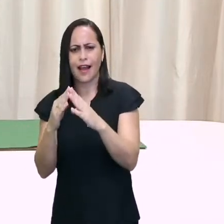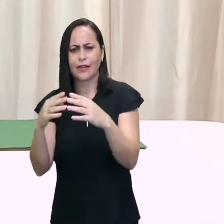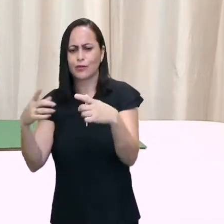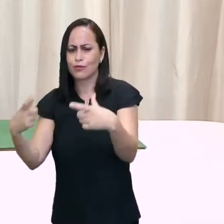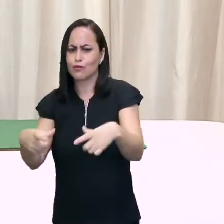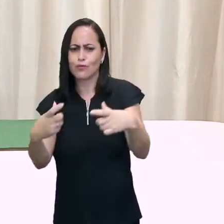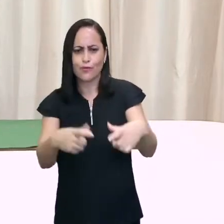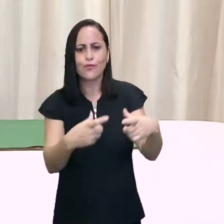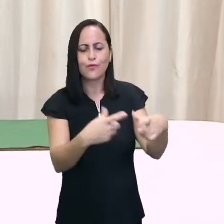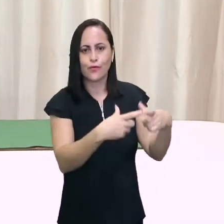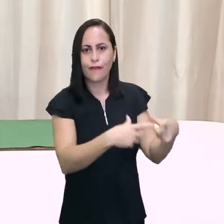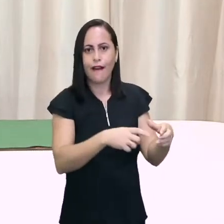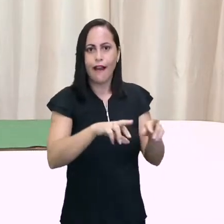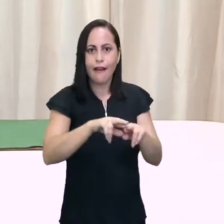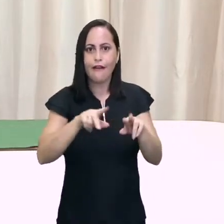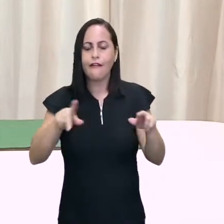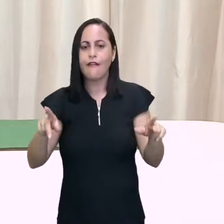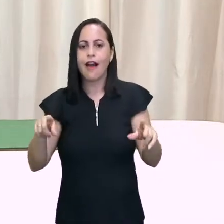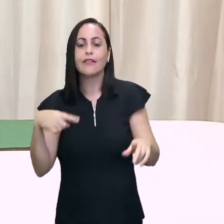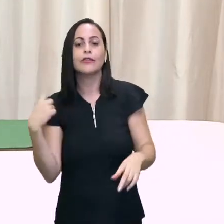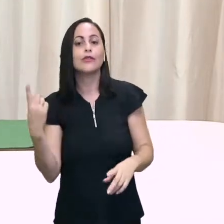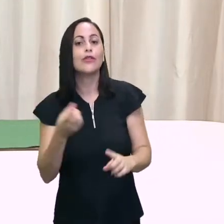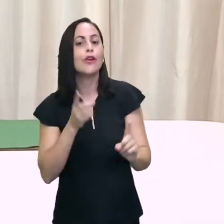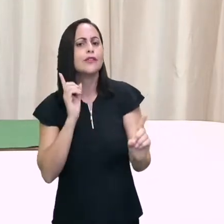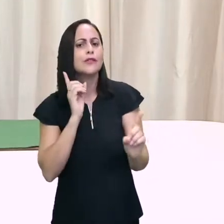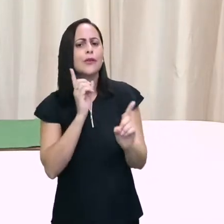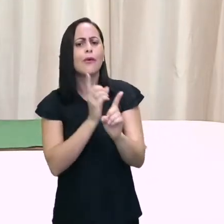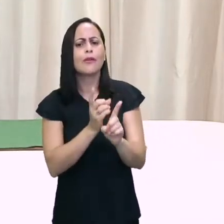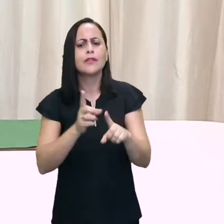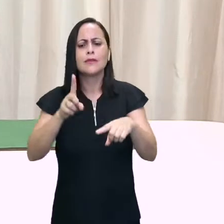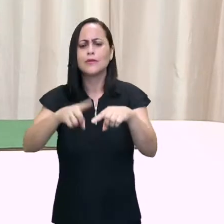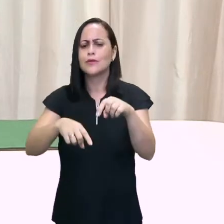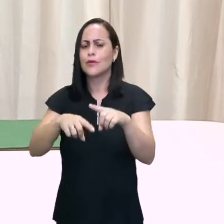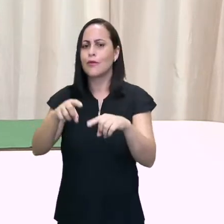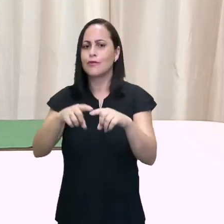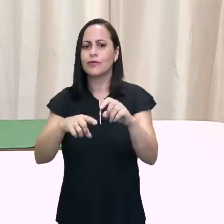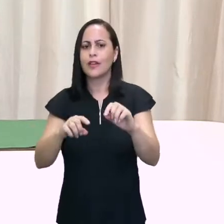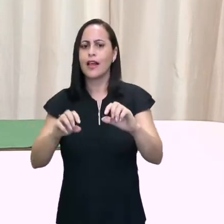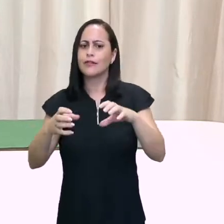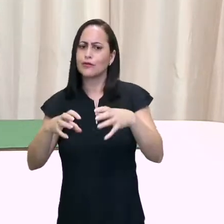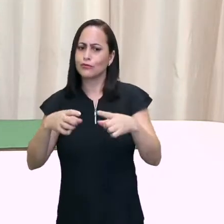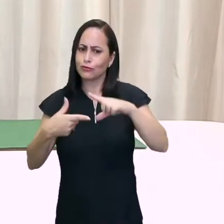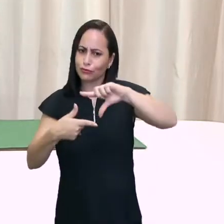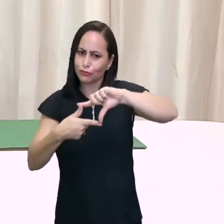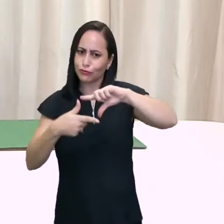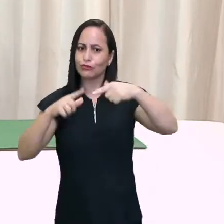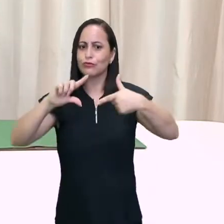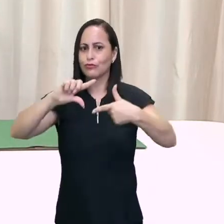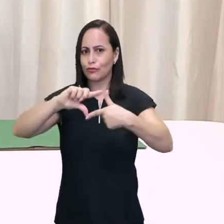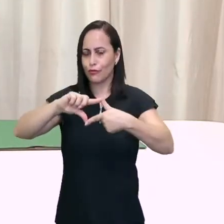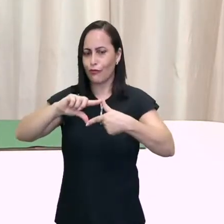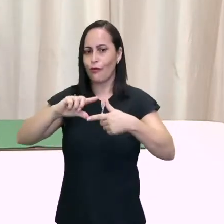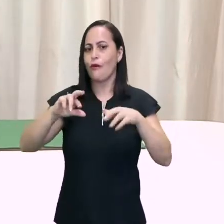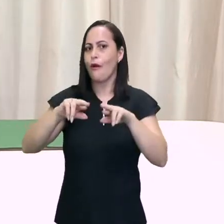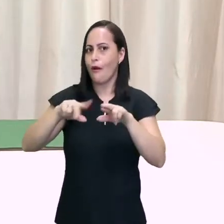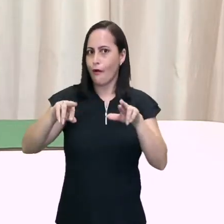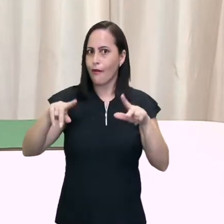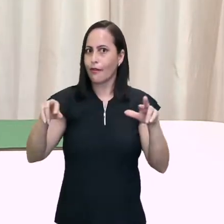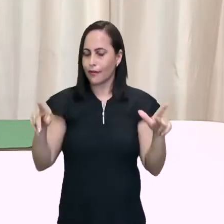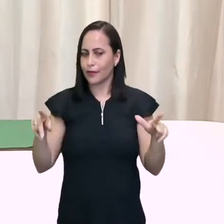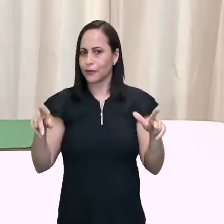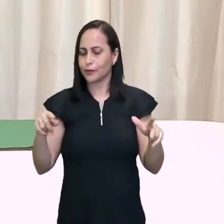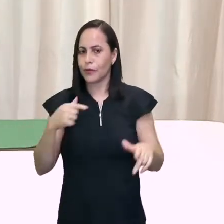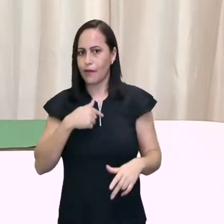os lados, nós encontramos objetos com formato das formas geométricas. Eu trouxe alguns objetos da